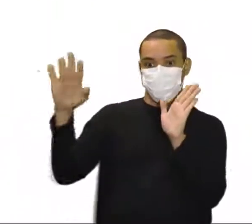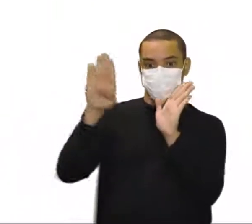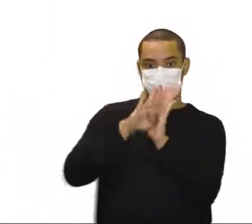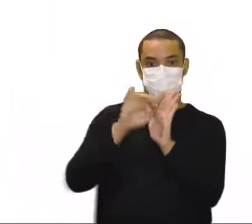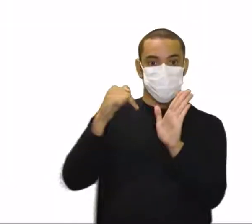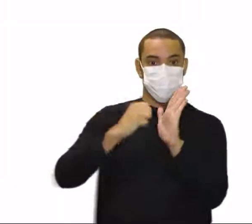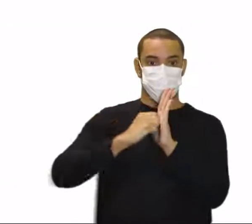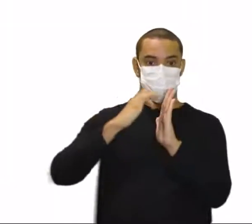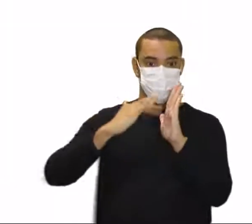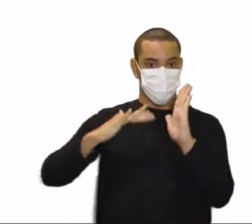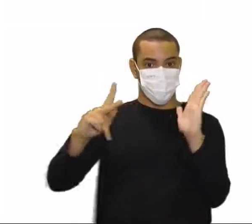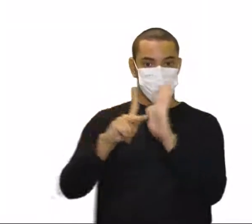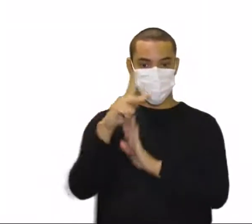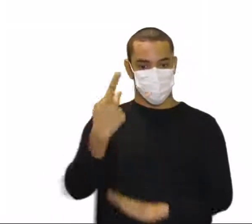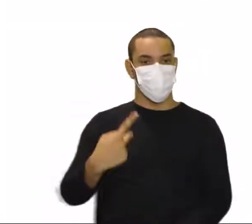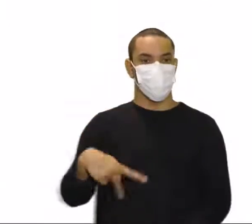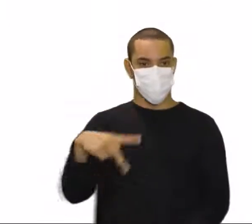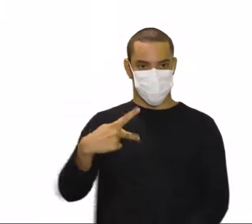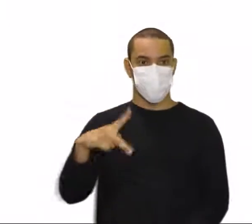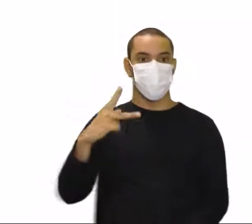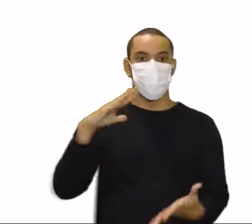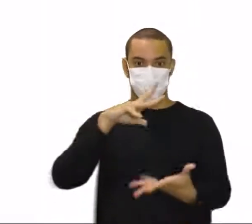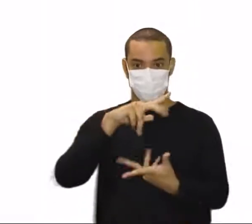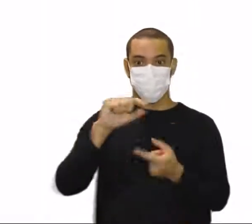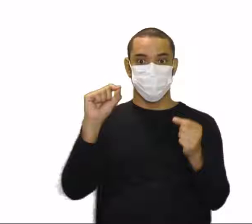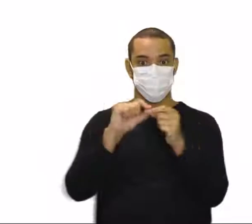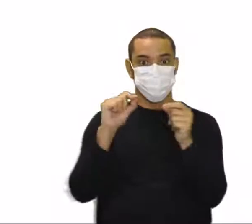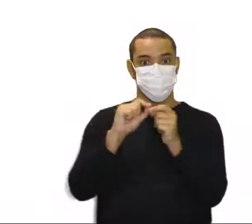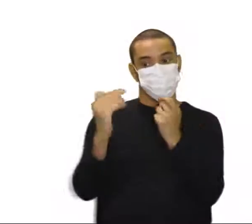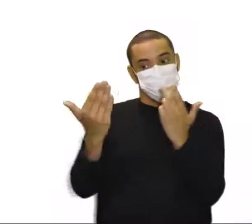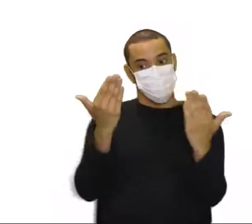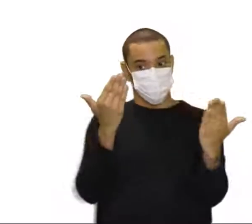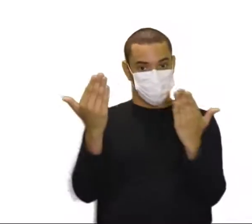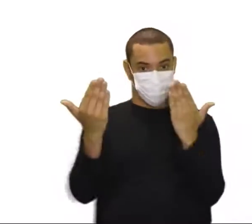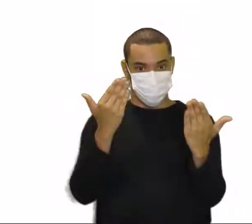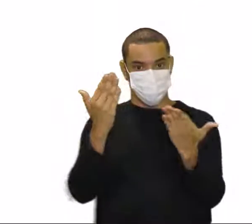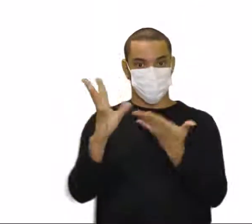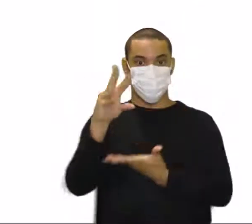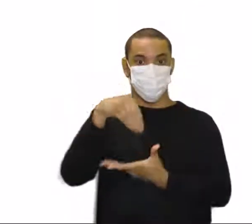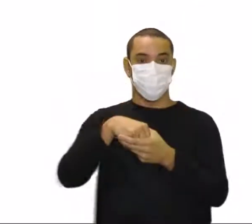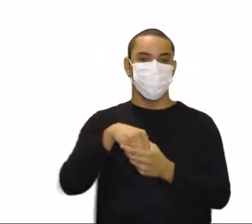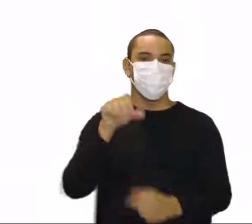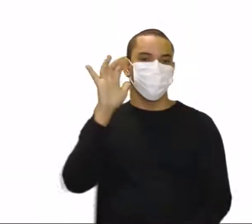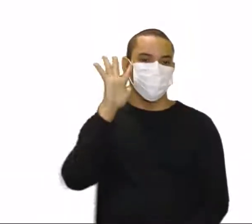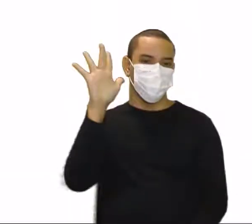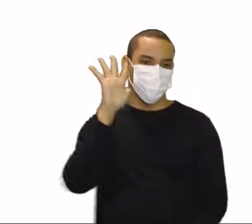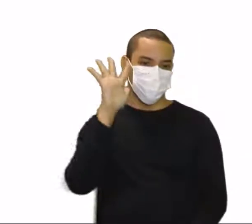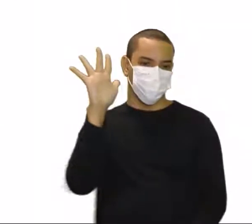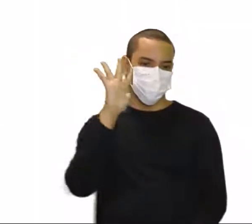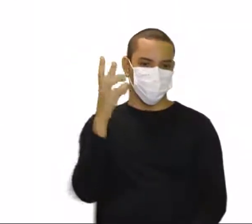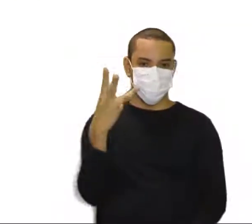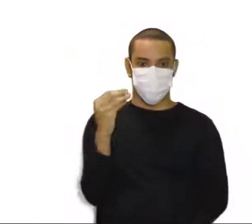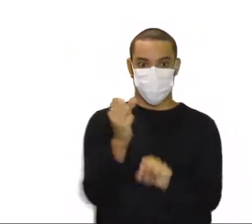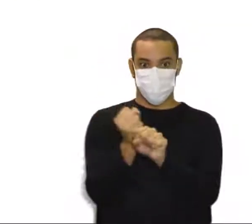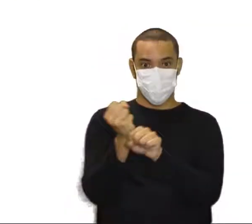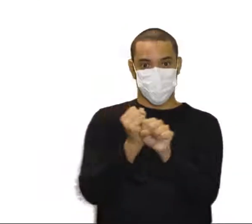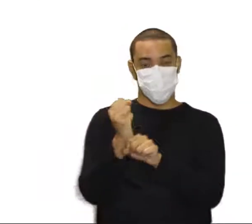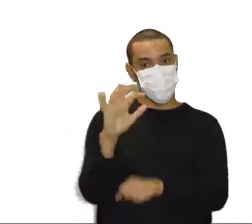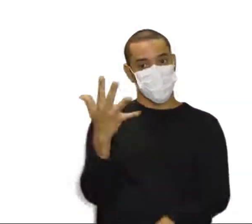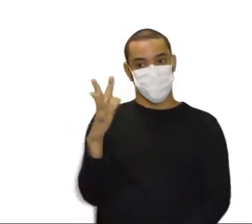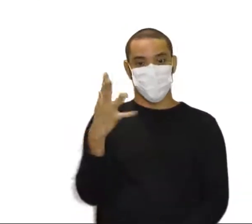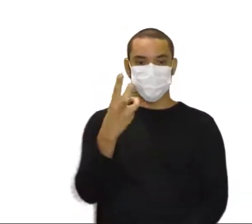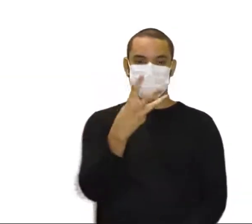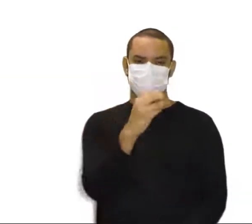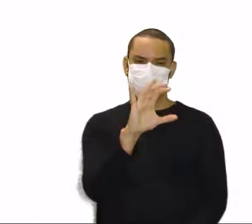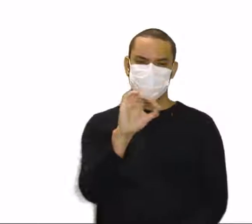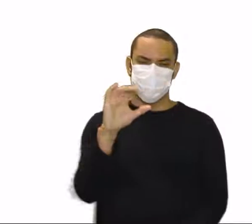ondas gravitacionais até aqui, tá, pessoal? Fazendo uma analogia. Então, se a gente tem aqui, ó, 30 anos-luz, mais ou menos